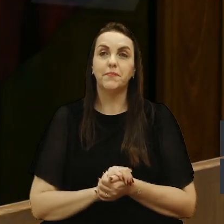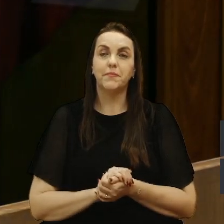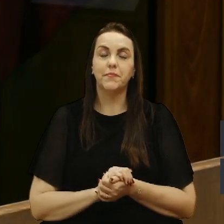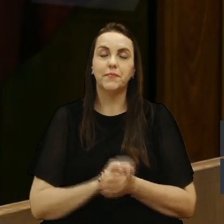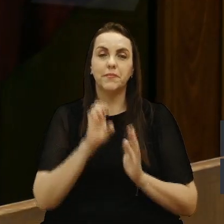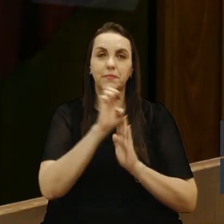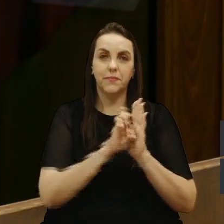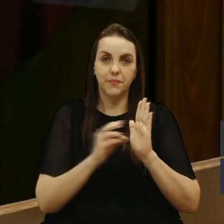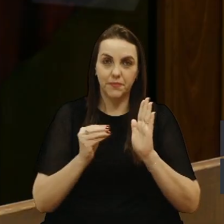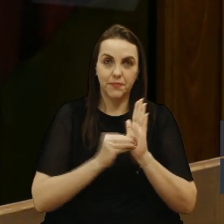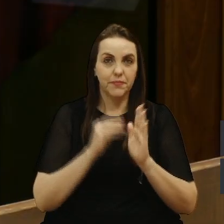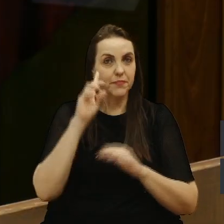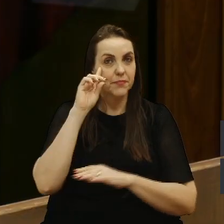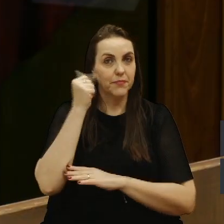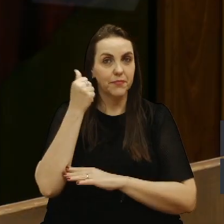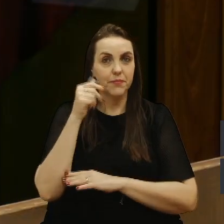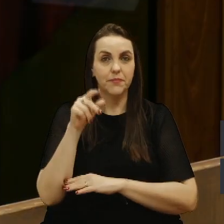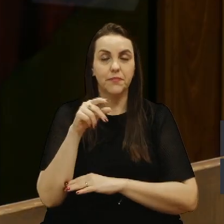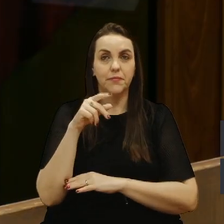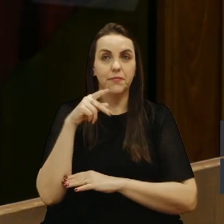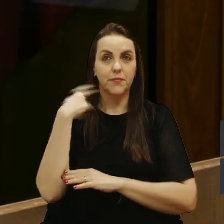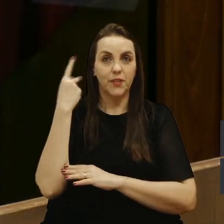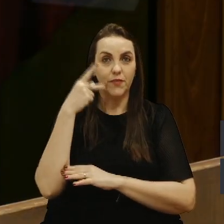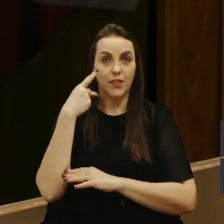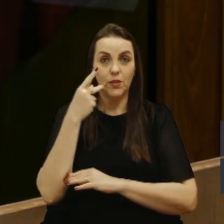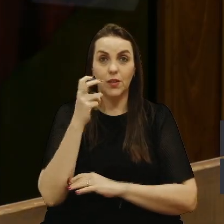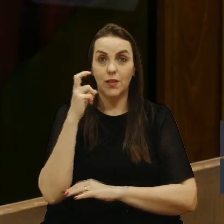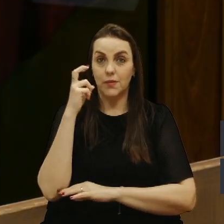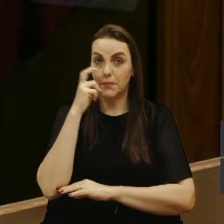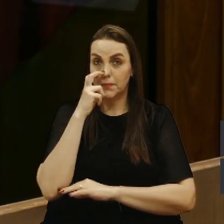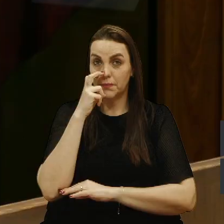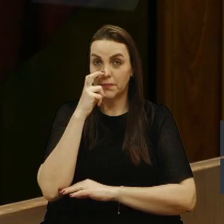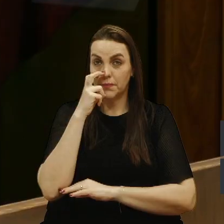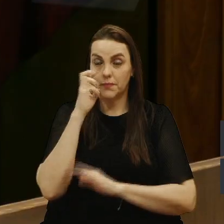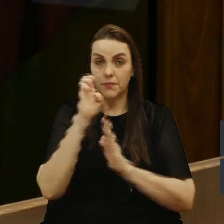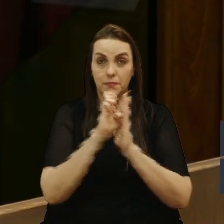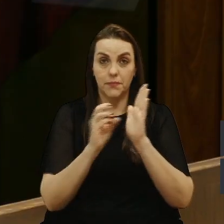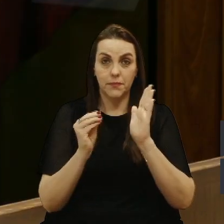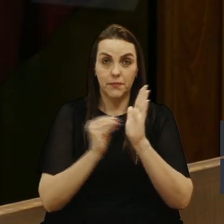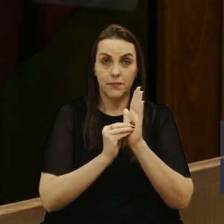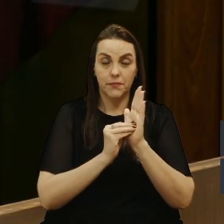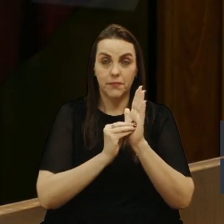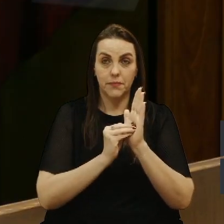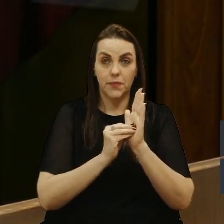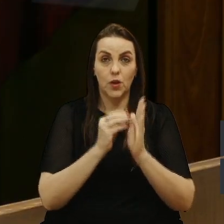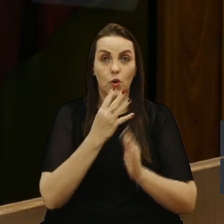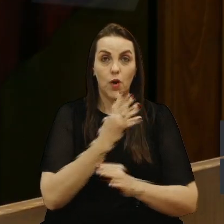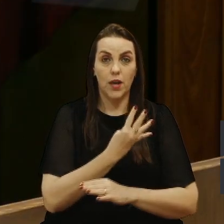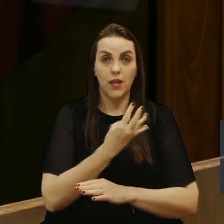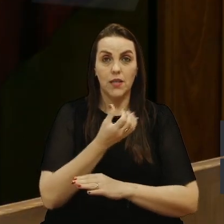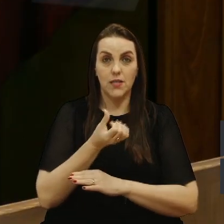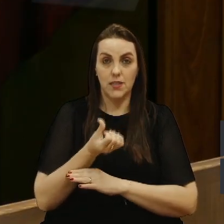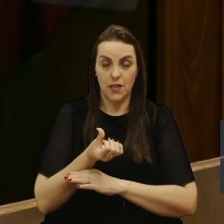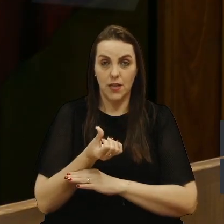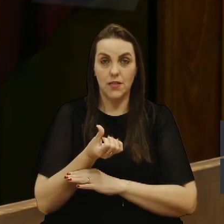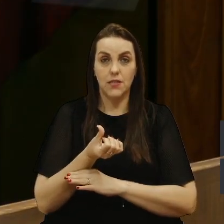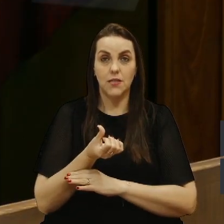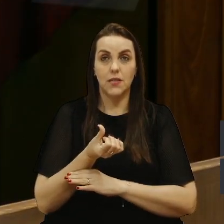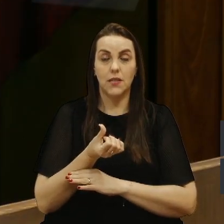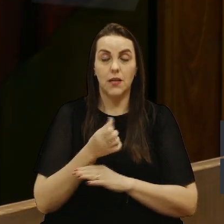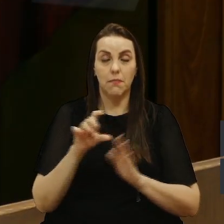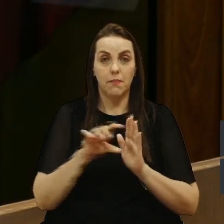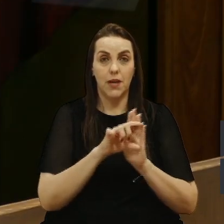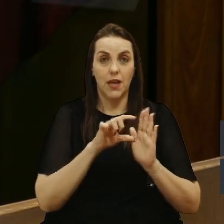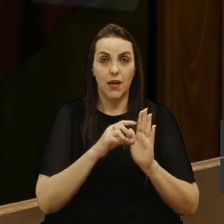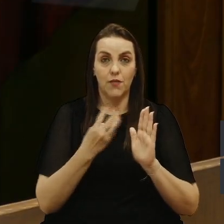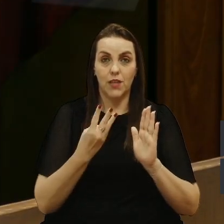Emenda de autoria da vereadora Andressa Malman. Emenda aditiva 46, que acrescentava o parágrafo 39 ao